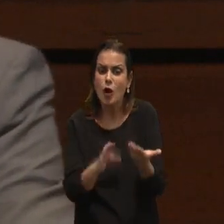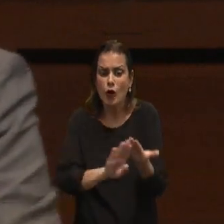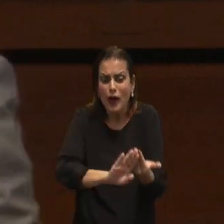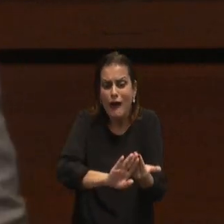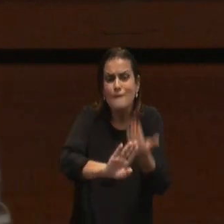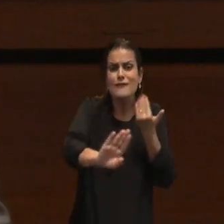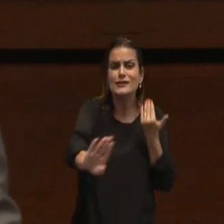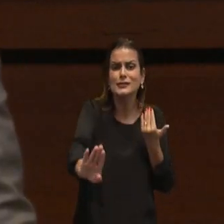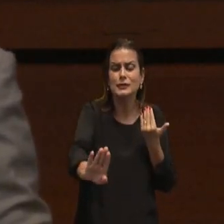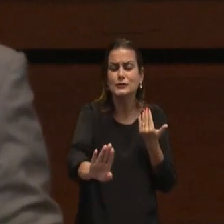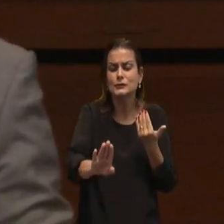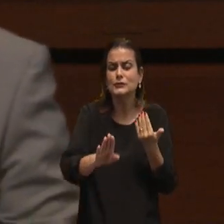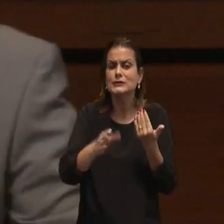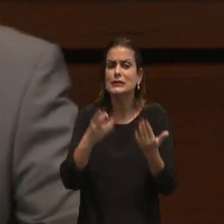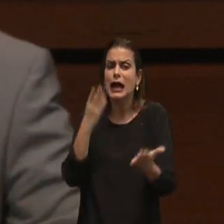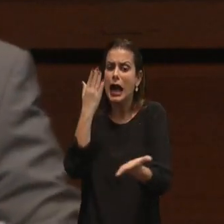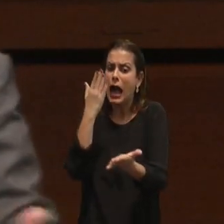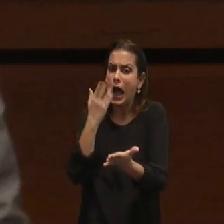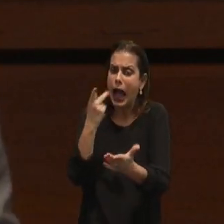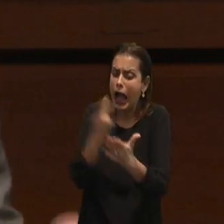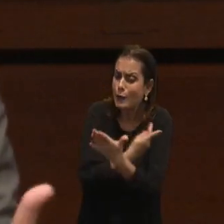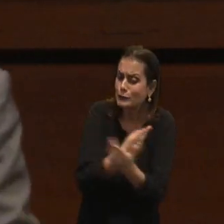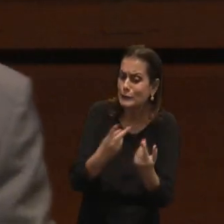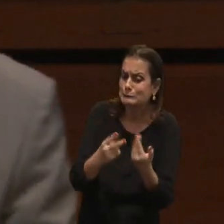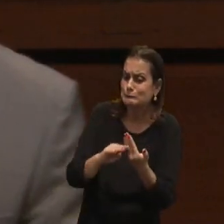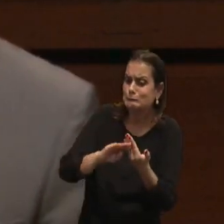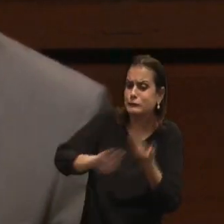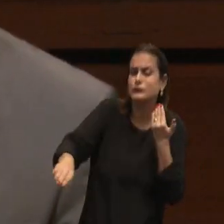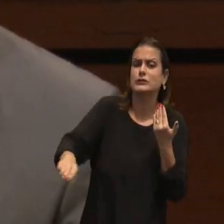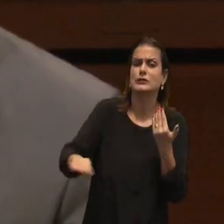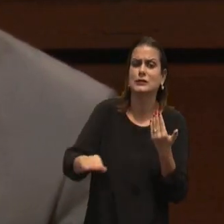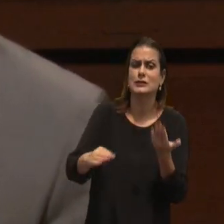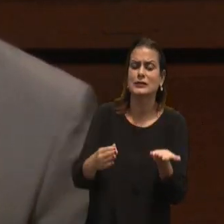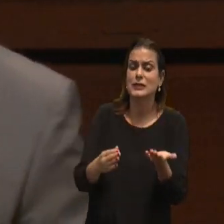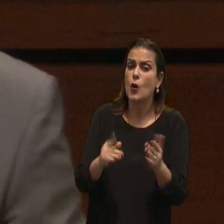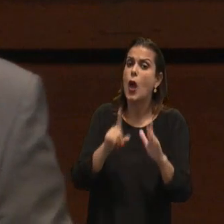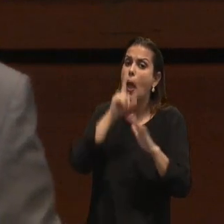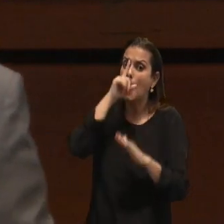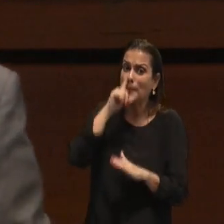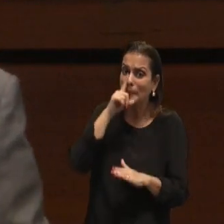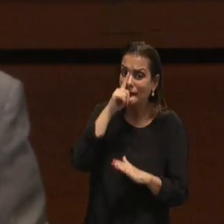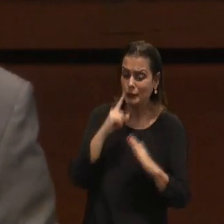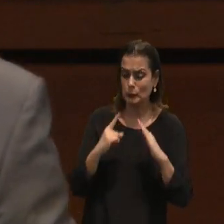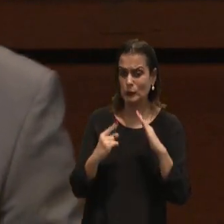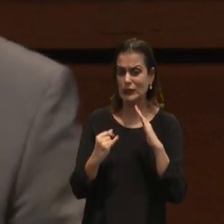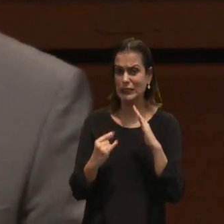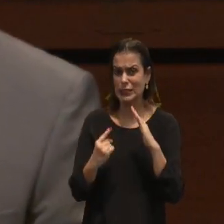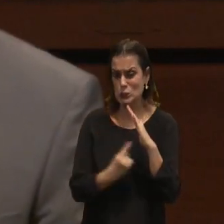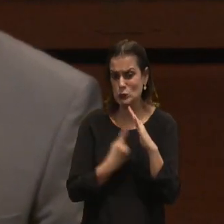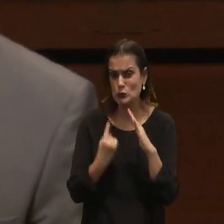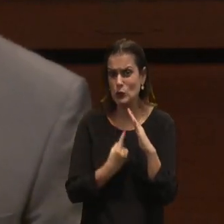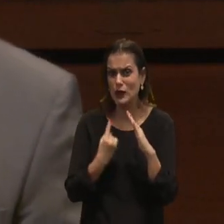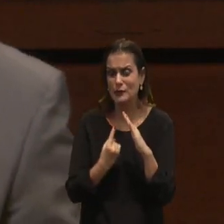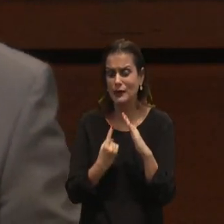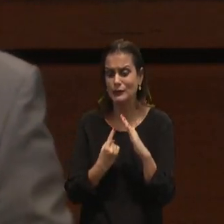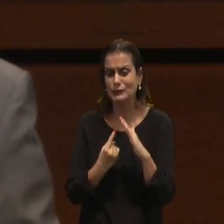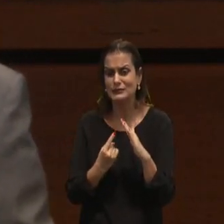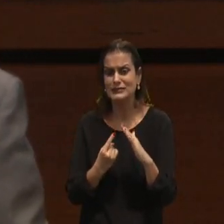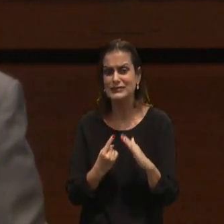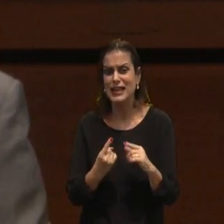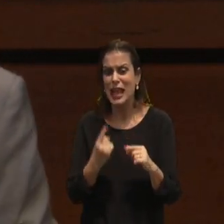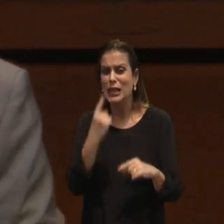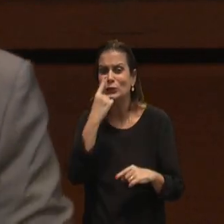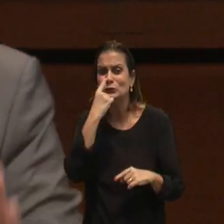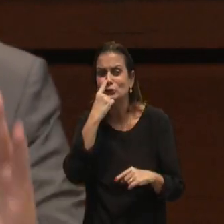ele provoca esta ruptura. E é o perigo, então, do confinamento, é esta perda do contato físico e